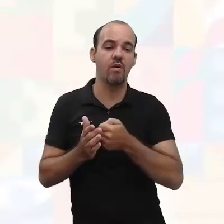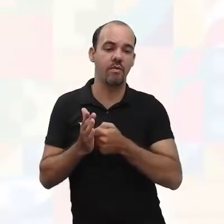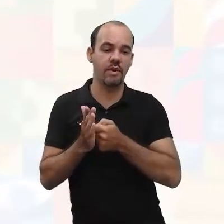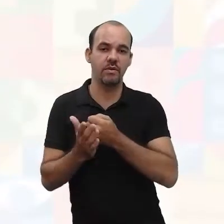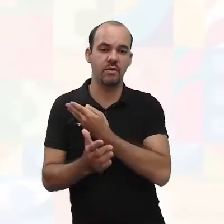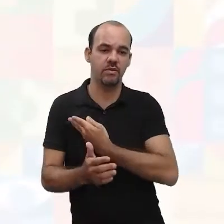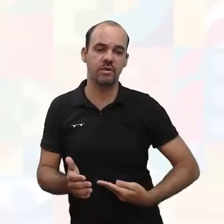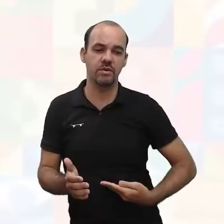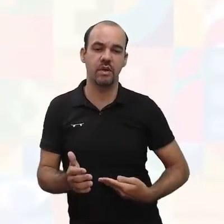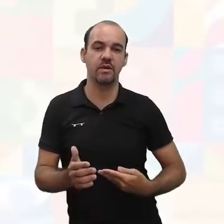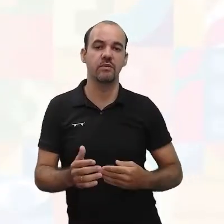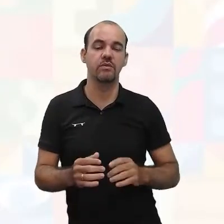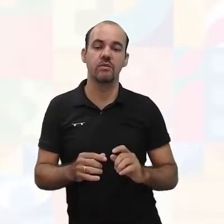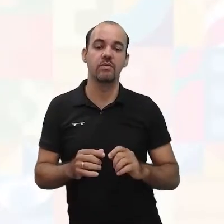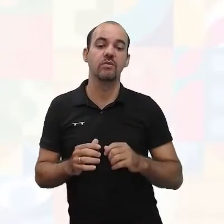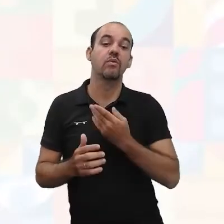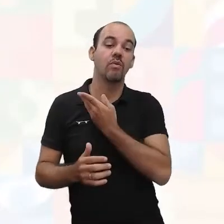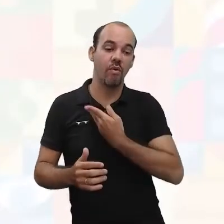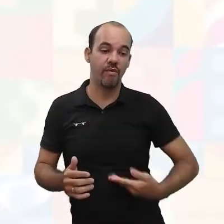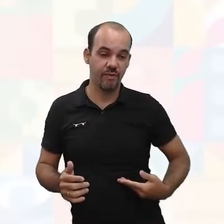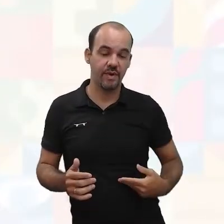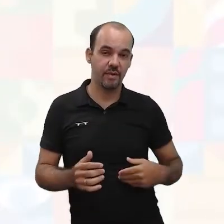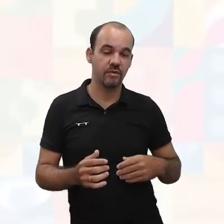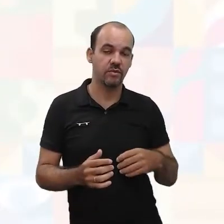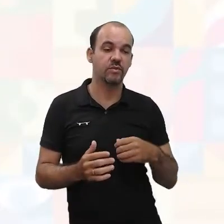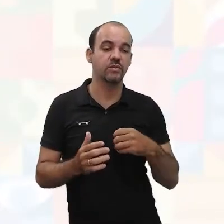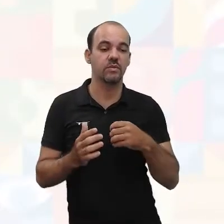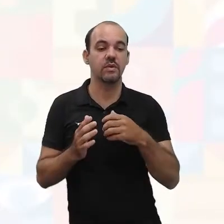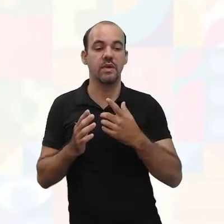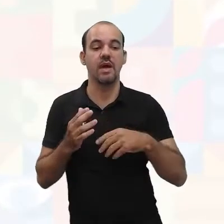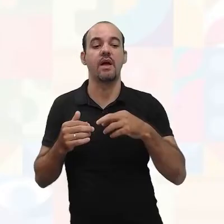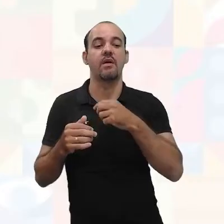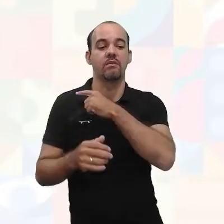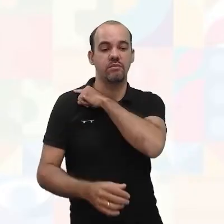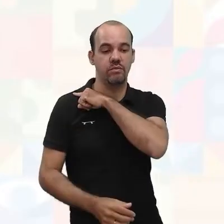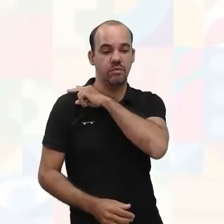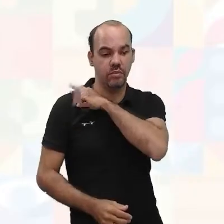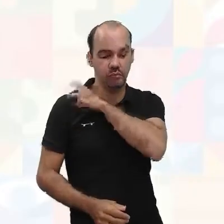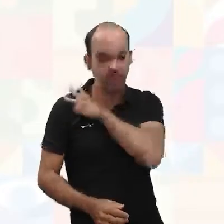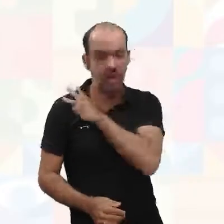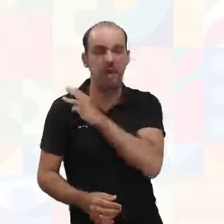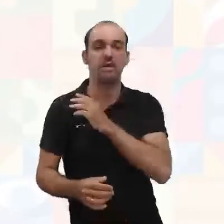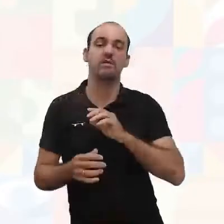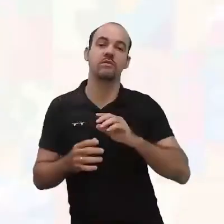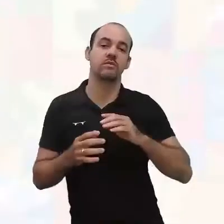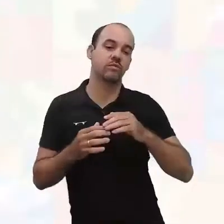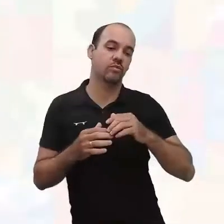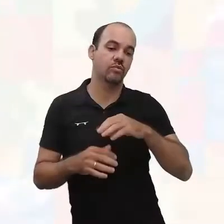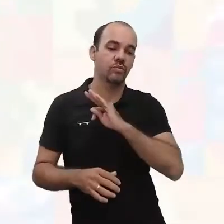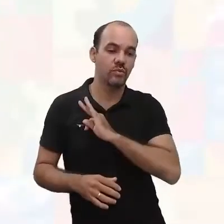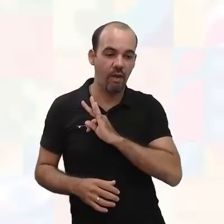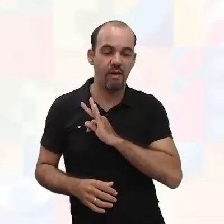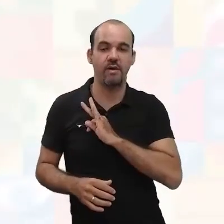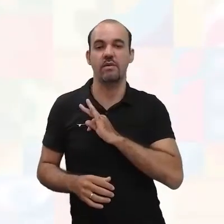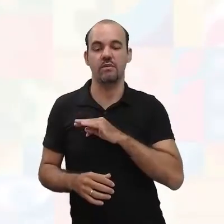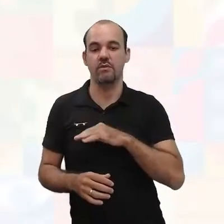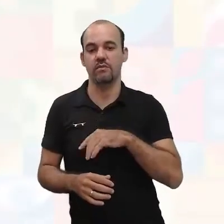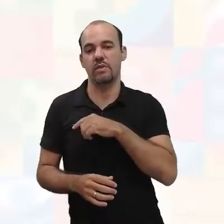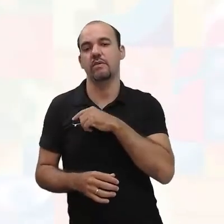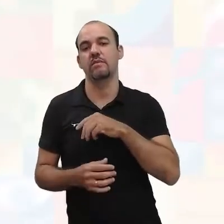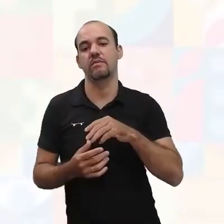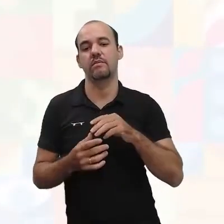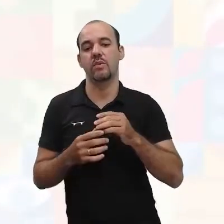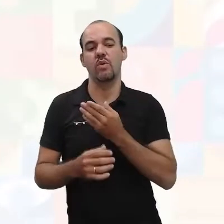focar naquilo que é a sua prerrogativa legal, que é o ensino médio, o ensino técnico, entende? Por exemplo, não é função do